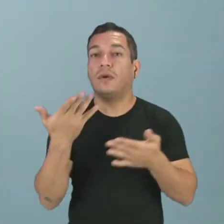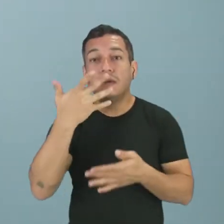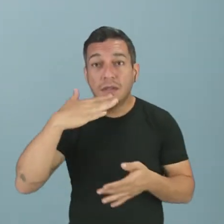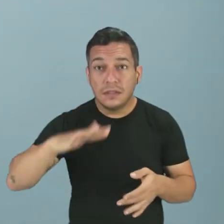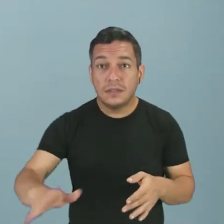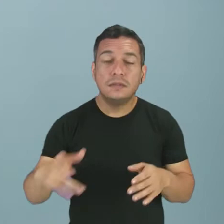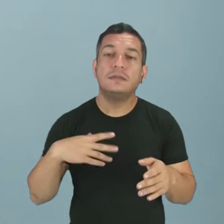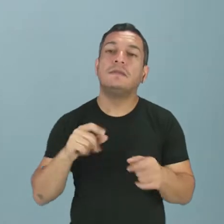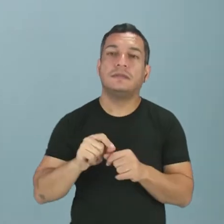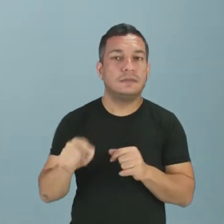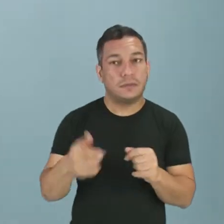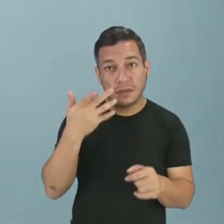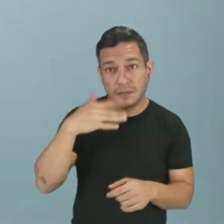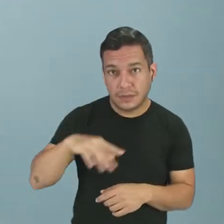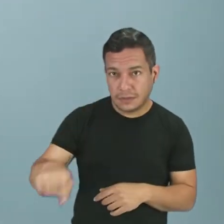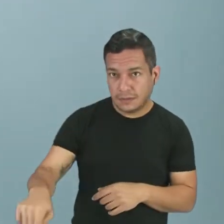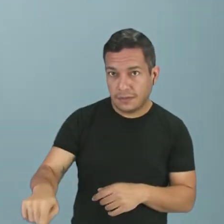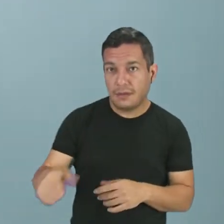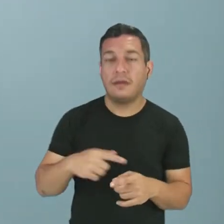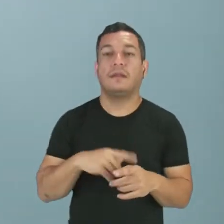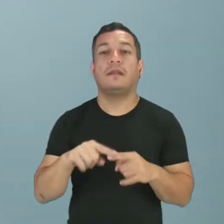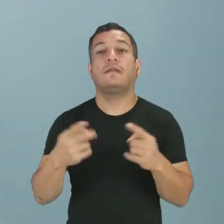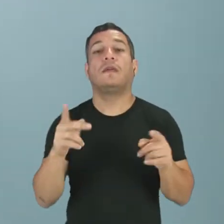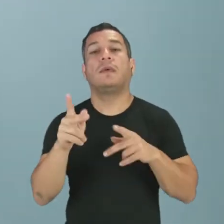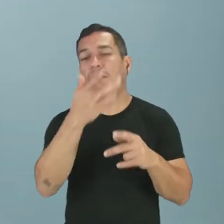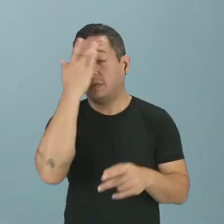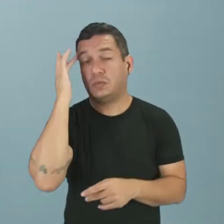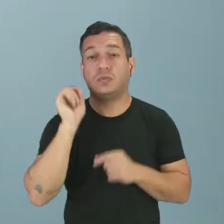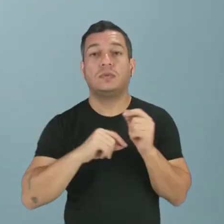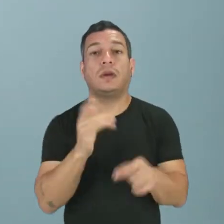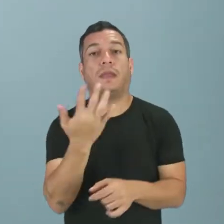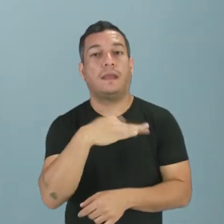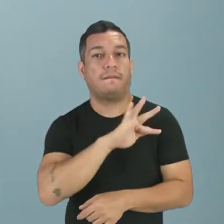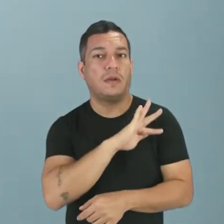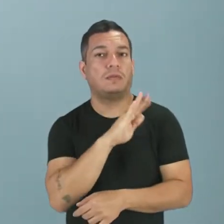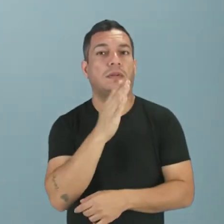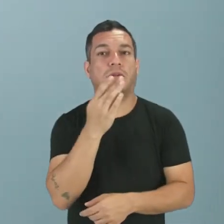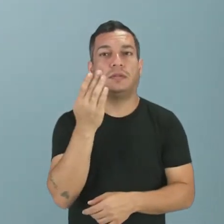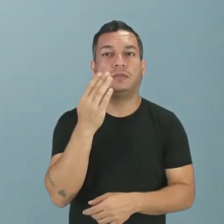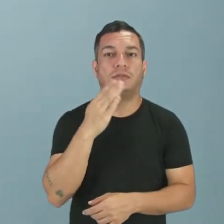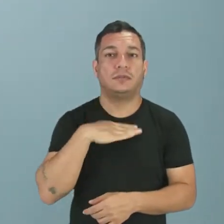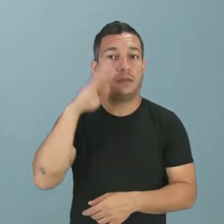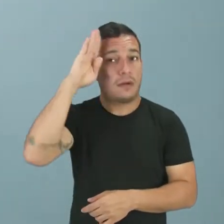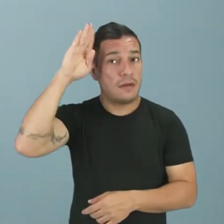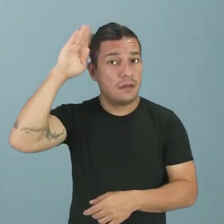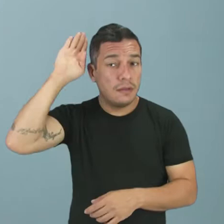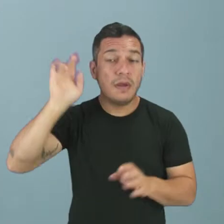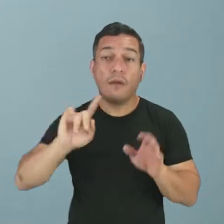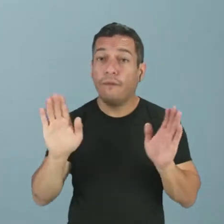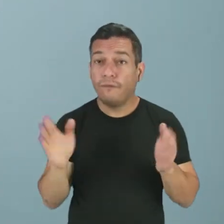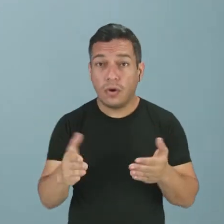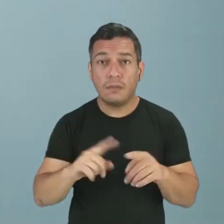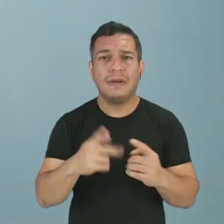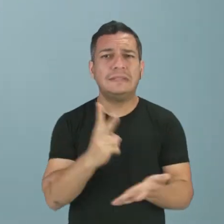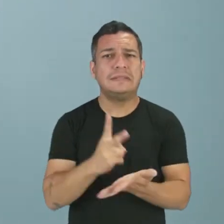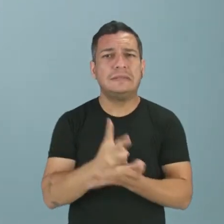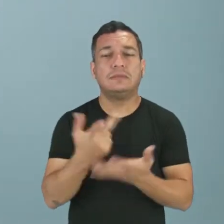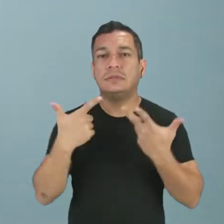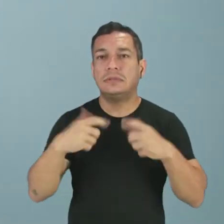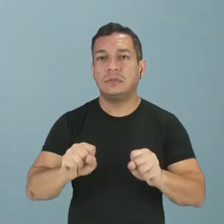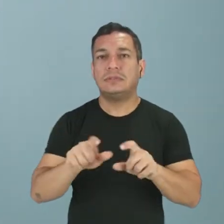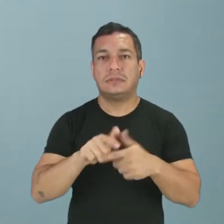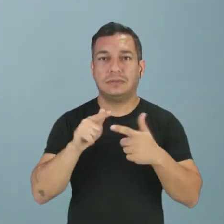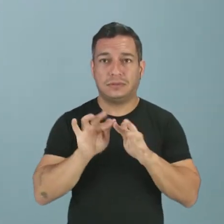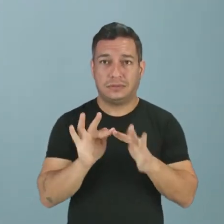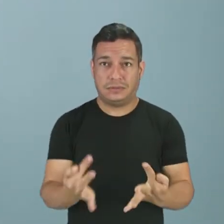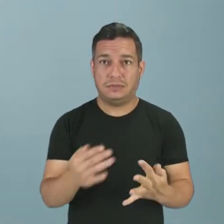eu vou fazer com foco nele. Se for para um público que tenha graduação, vai ser com foco nele. Mas sempre com uma linguagem simples